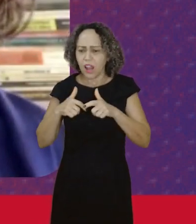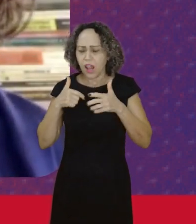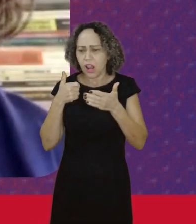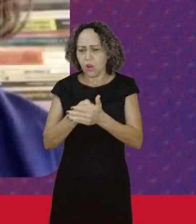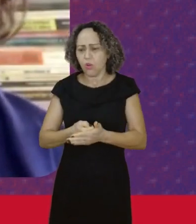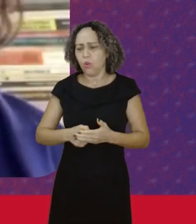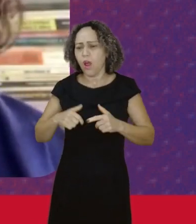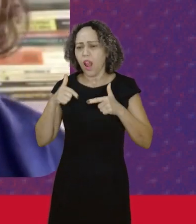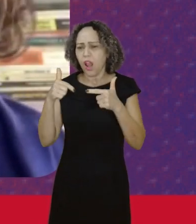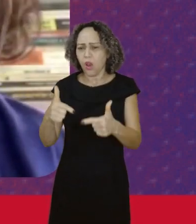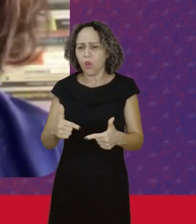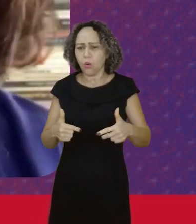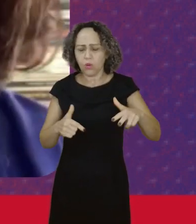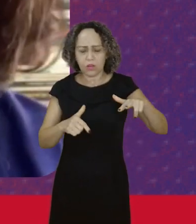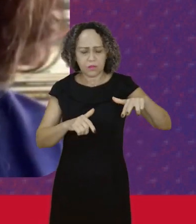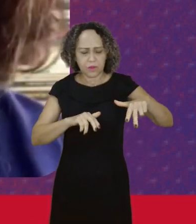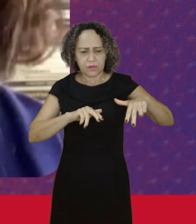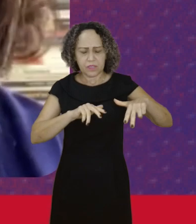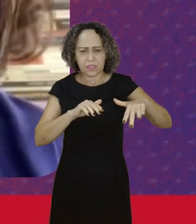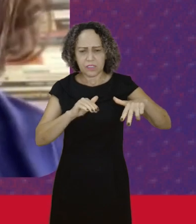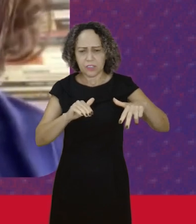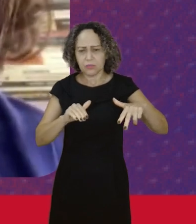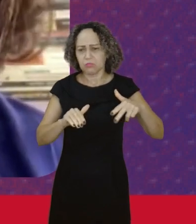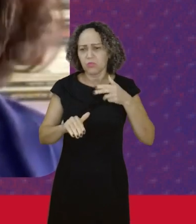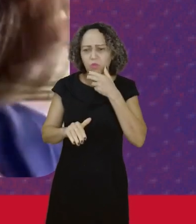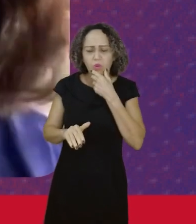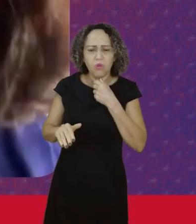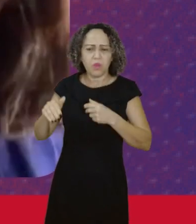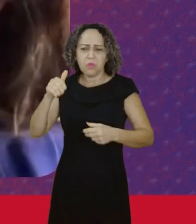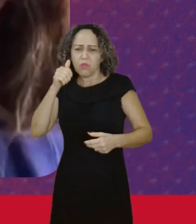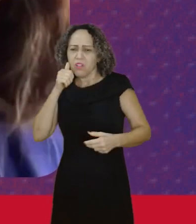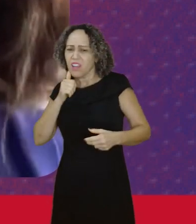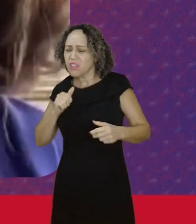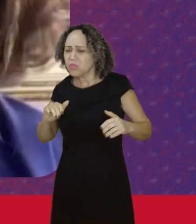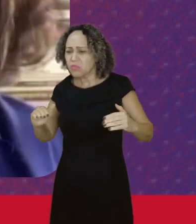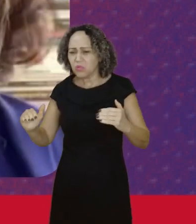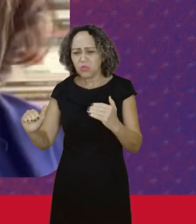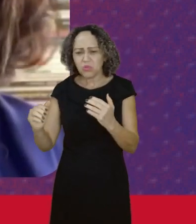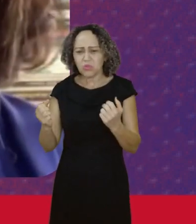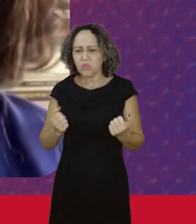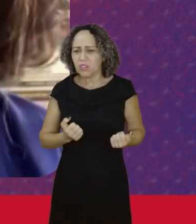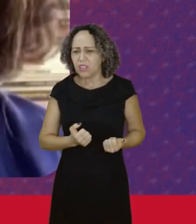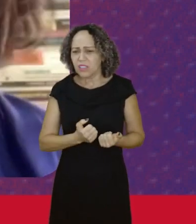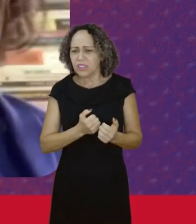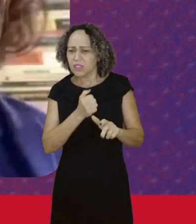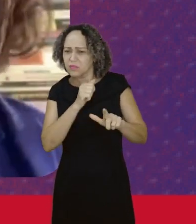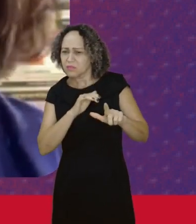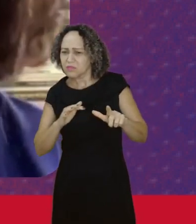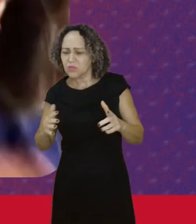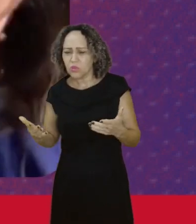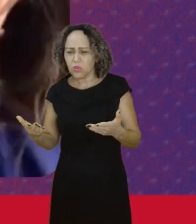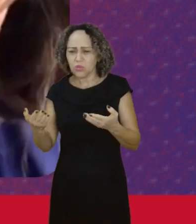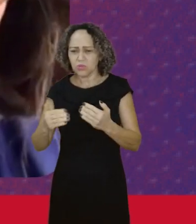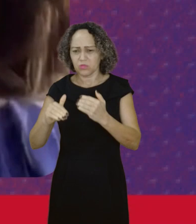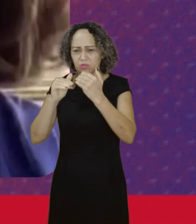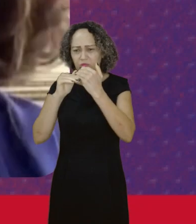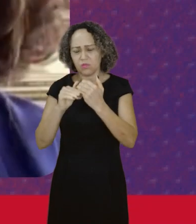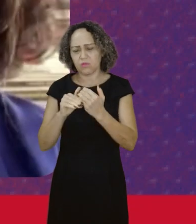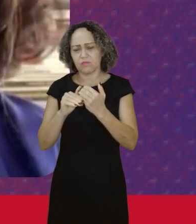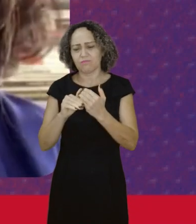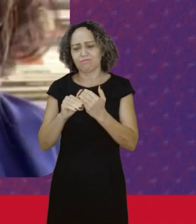luta contra a discriminação racial em relação às mulheres negras. E também em relação às mulheres